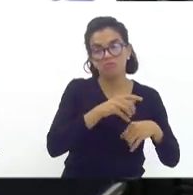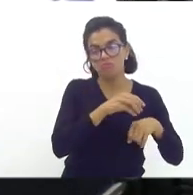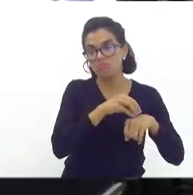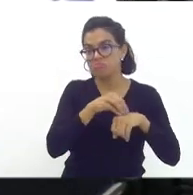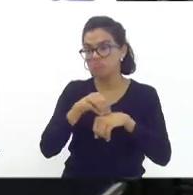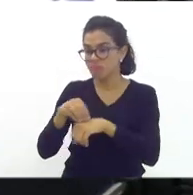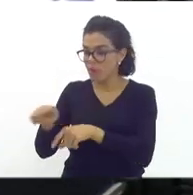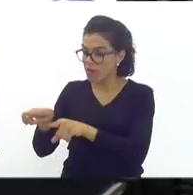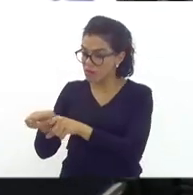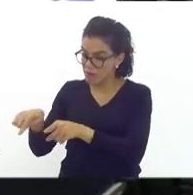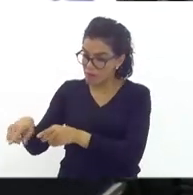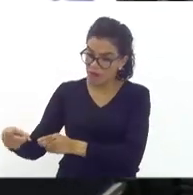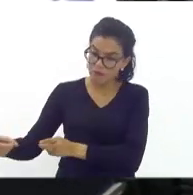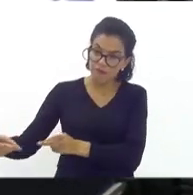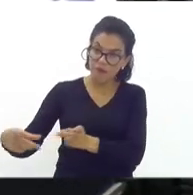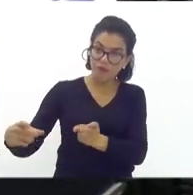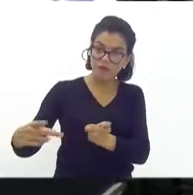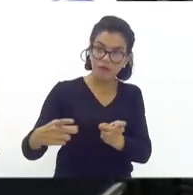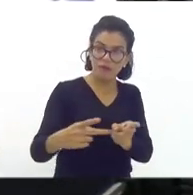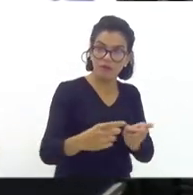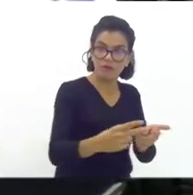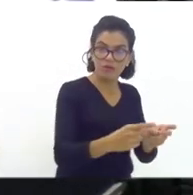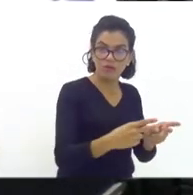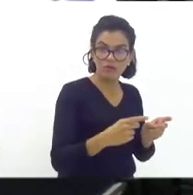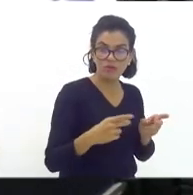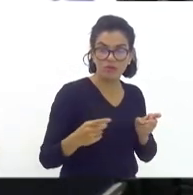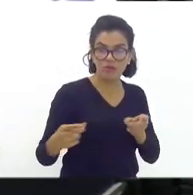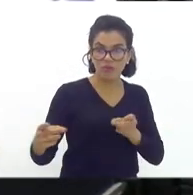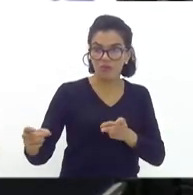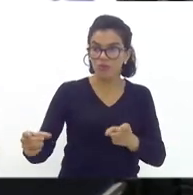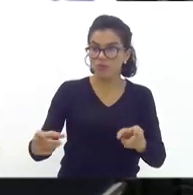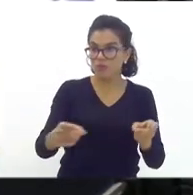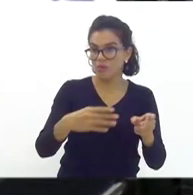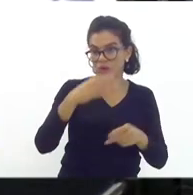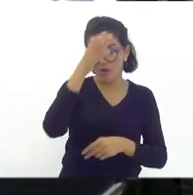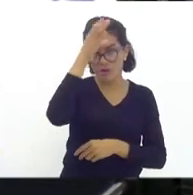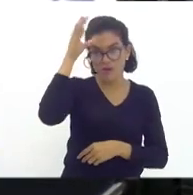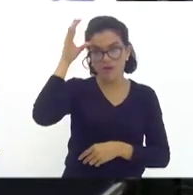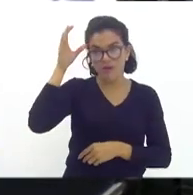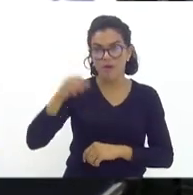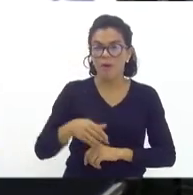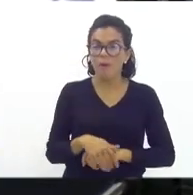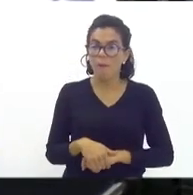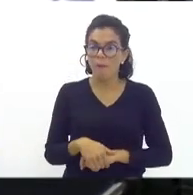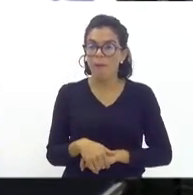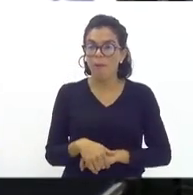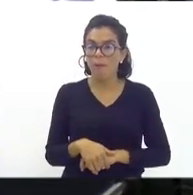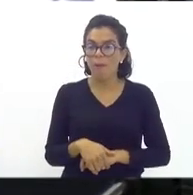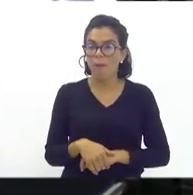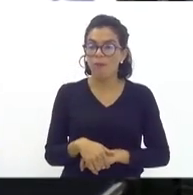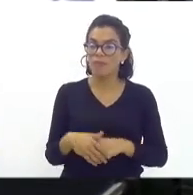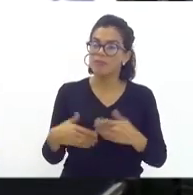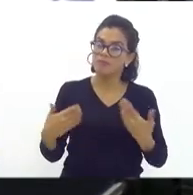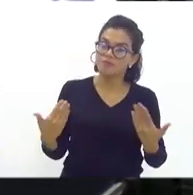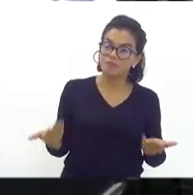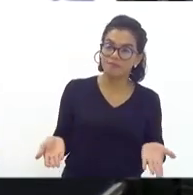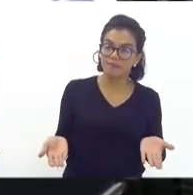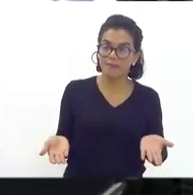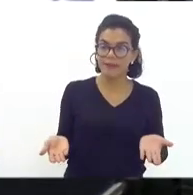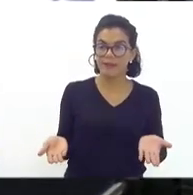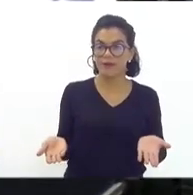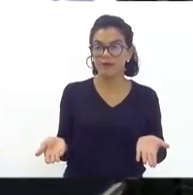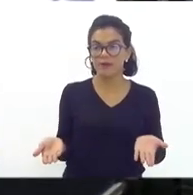também tá atendendo outros outros usuários no caso do outros postos revendedores né então